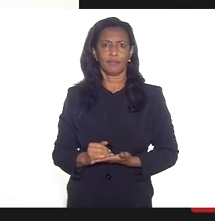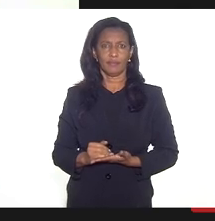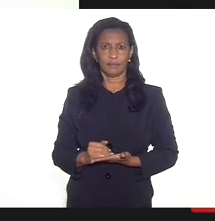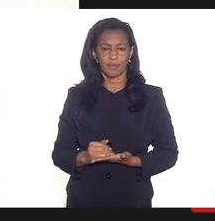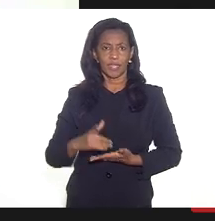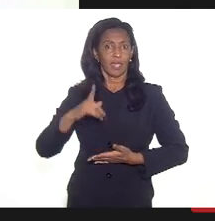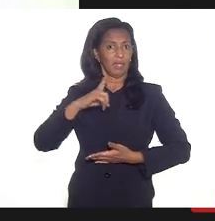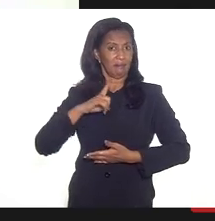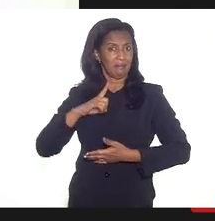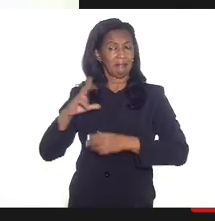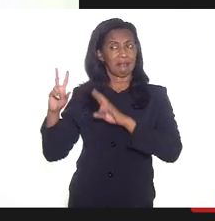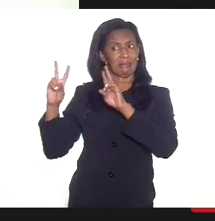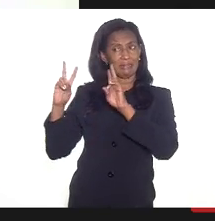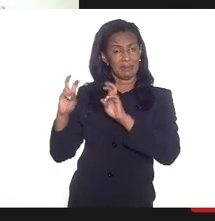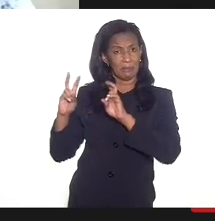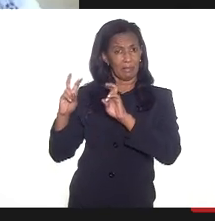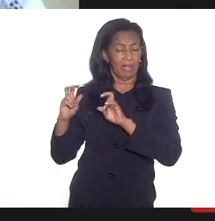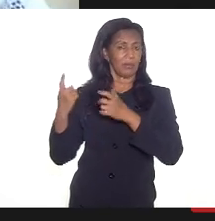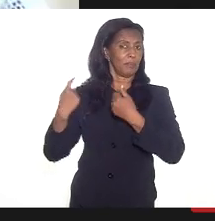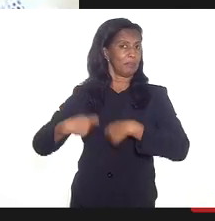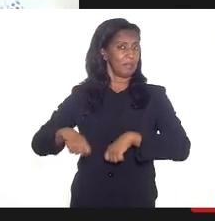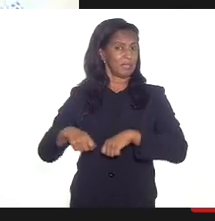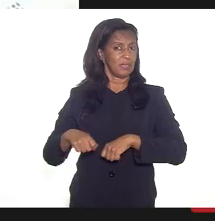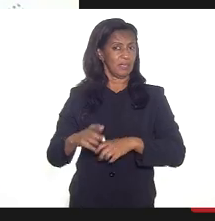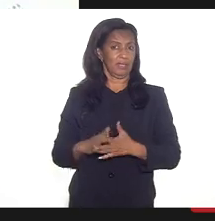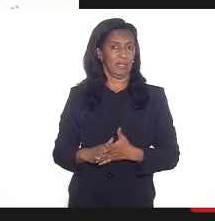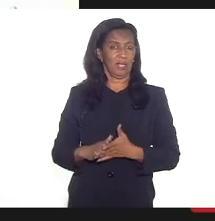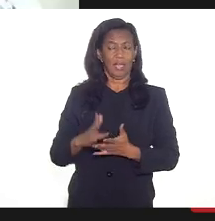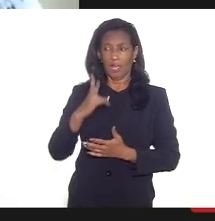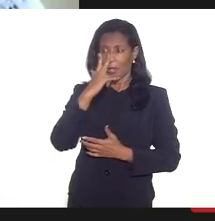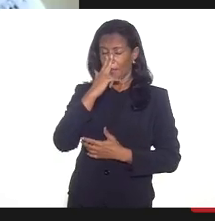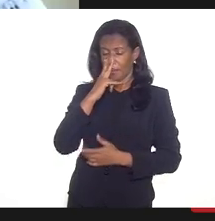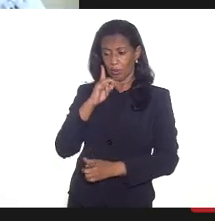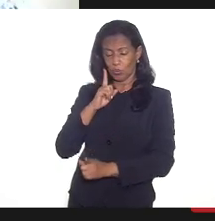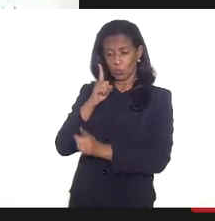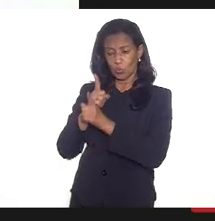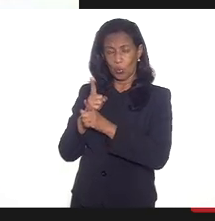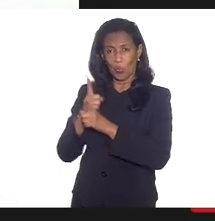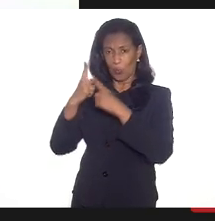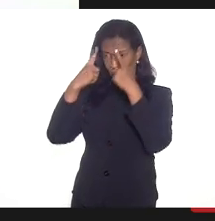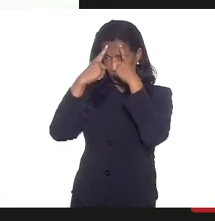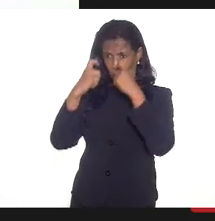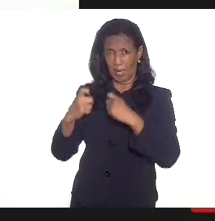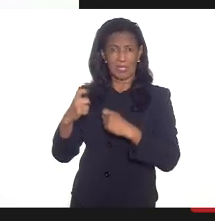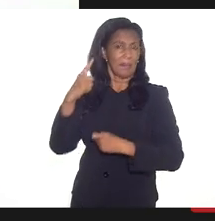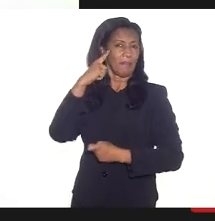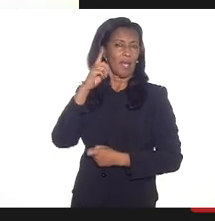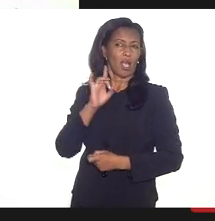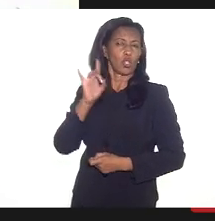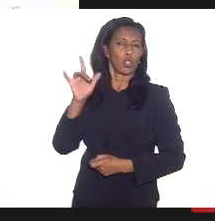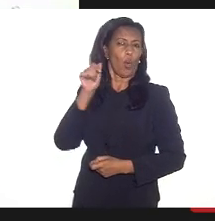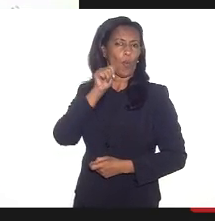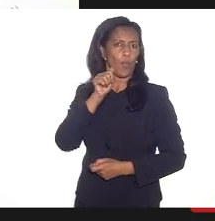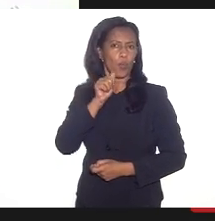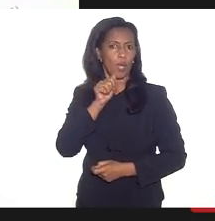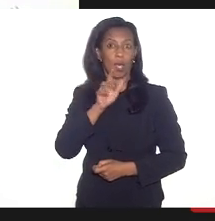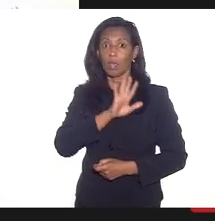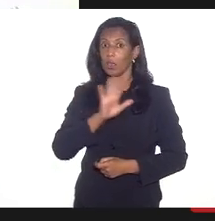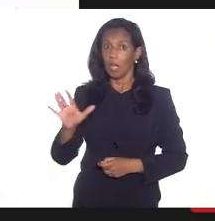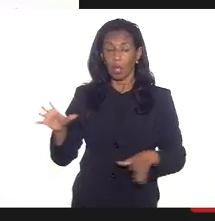essa temática seja colocada. Porque a gente só discute violência e tratamento da violência nos conselhos de mulher e também nos